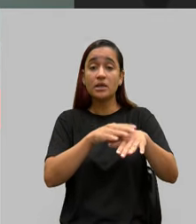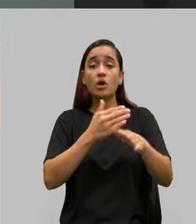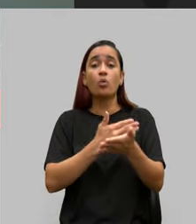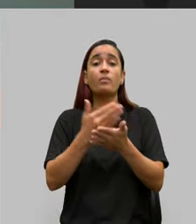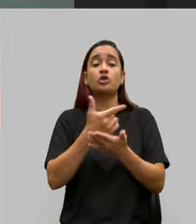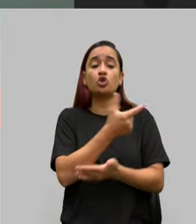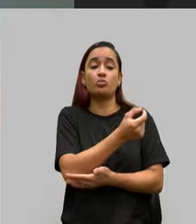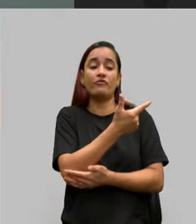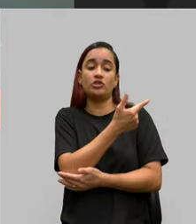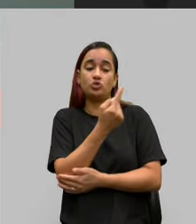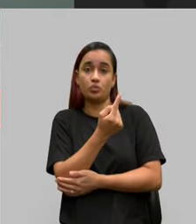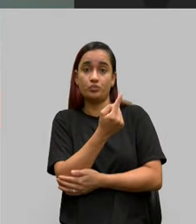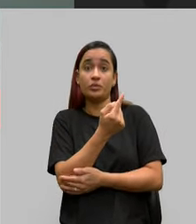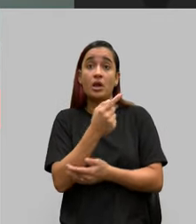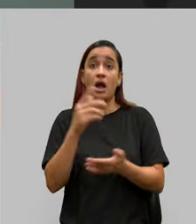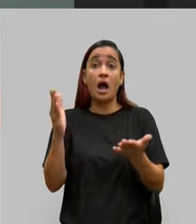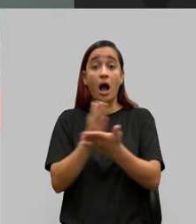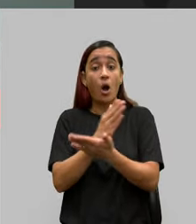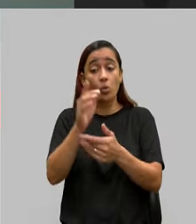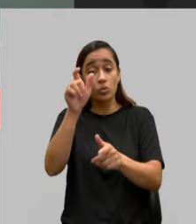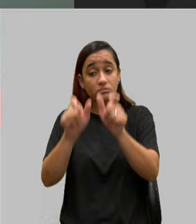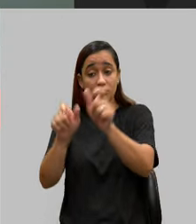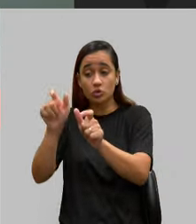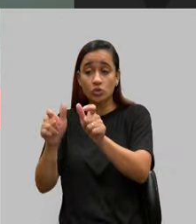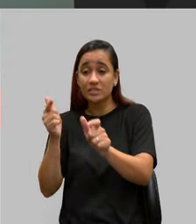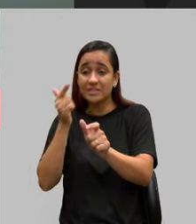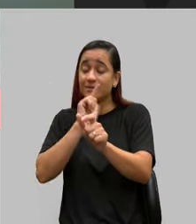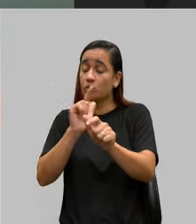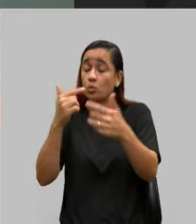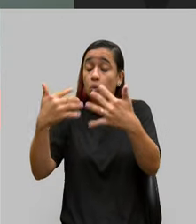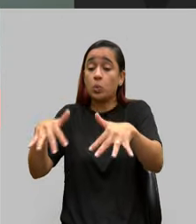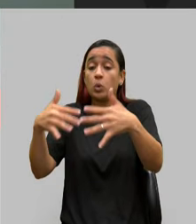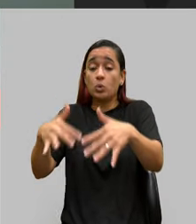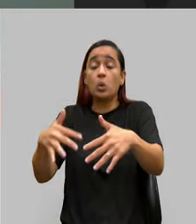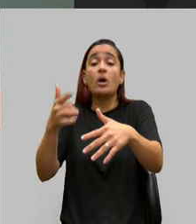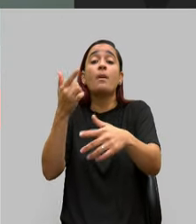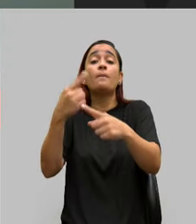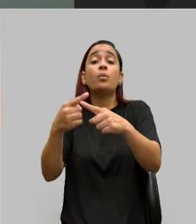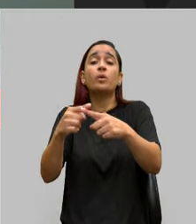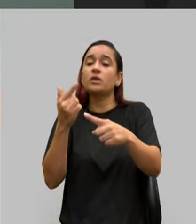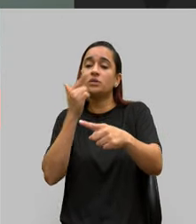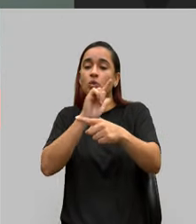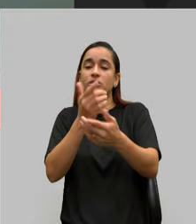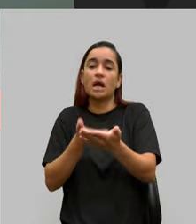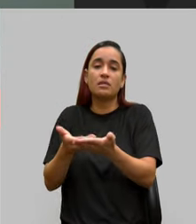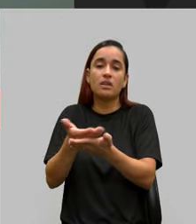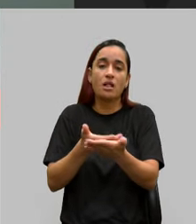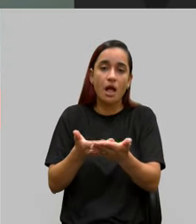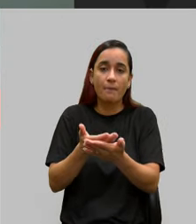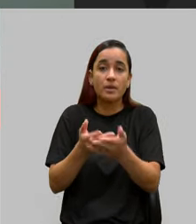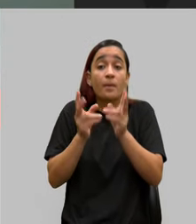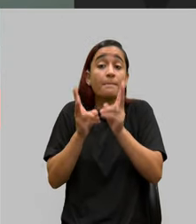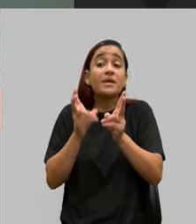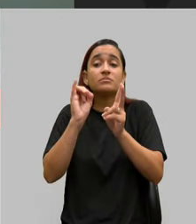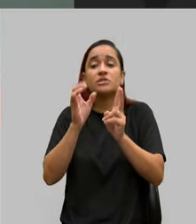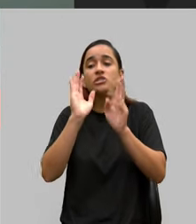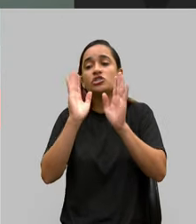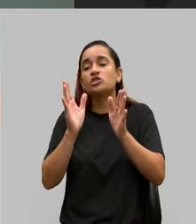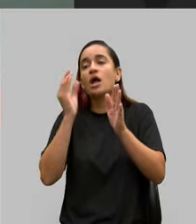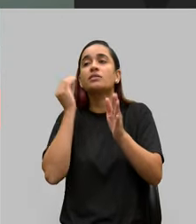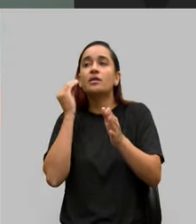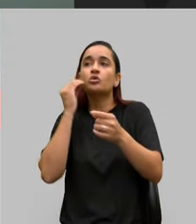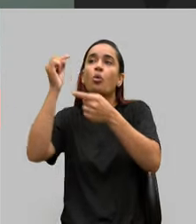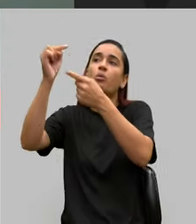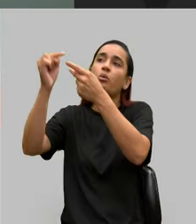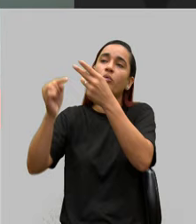pacientes que não tinham Como iniciar o tratamento mesmo após refratários e esgotadas todas as opções os médicos